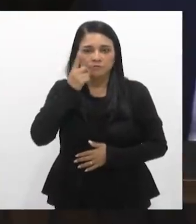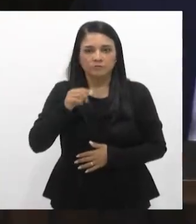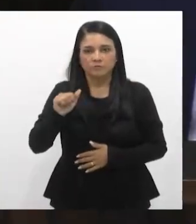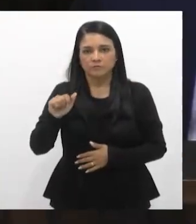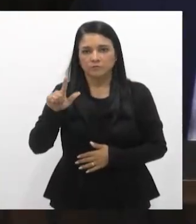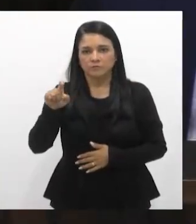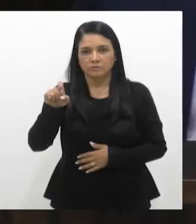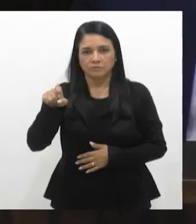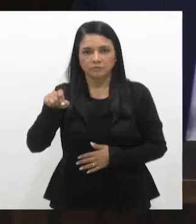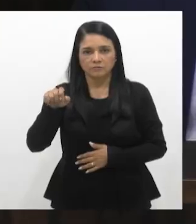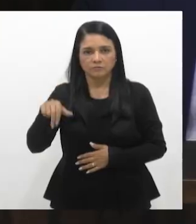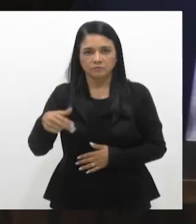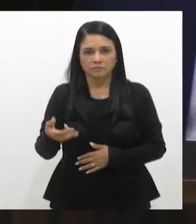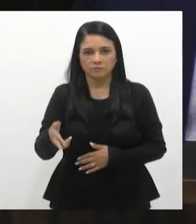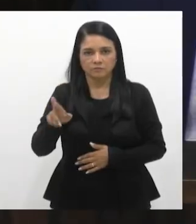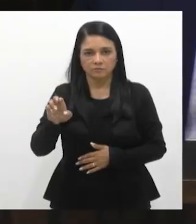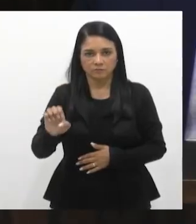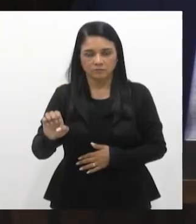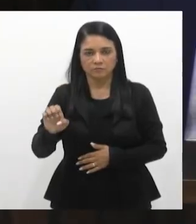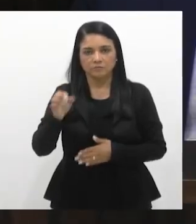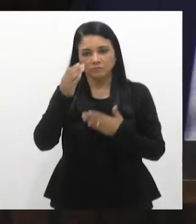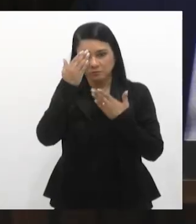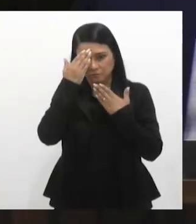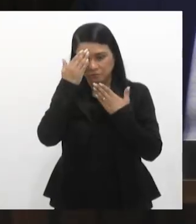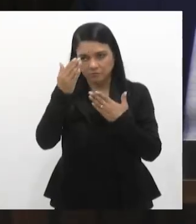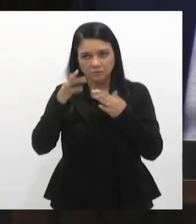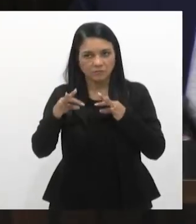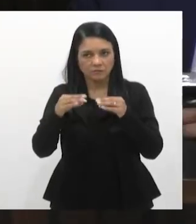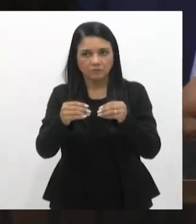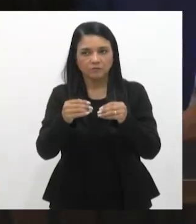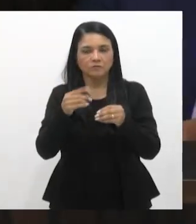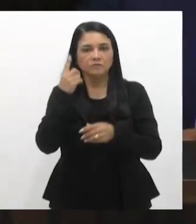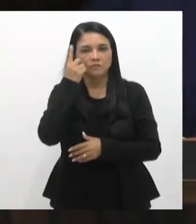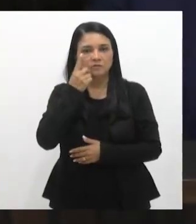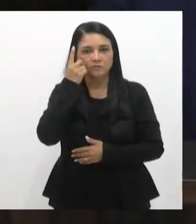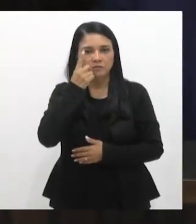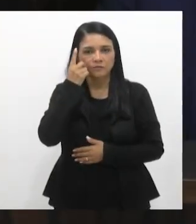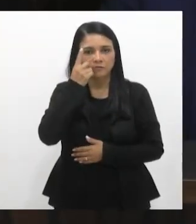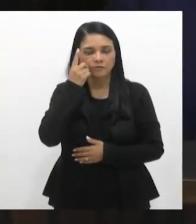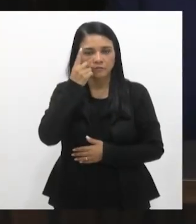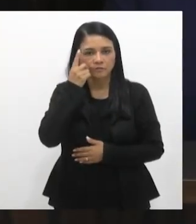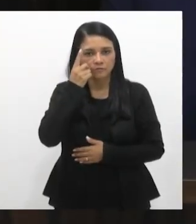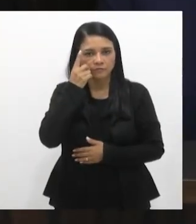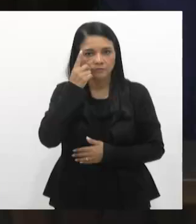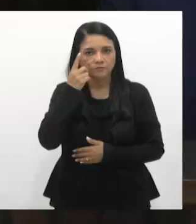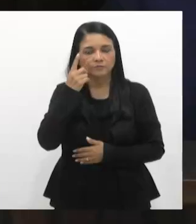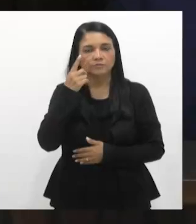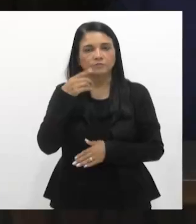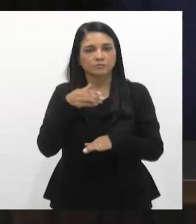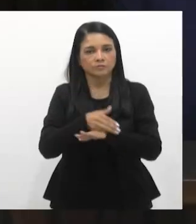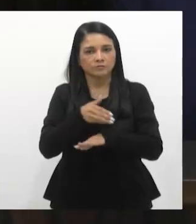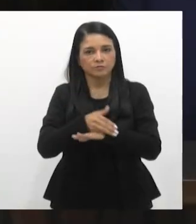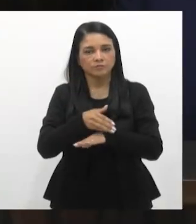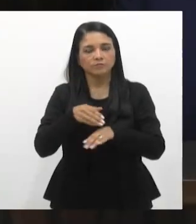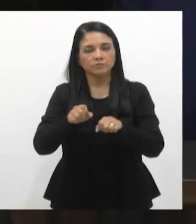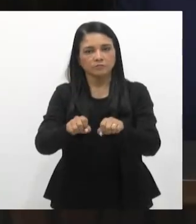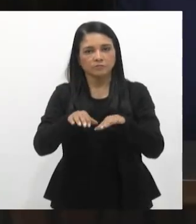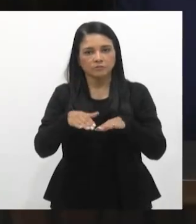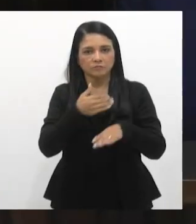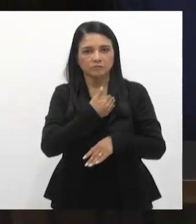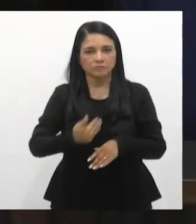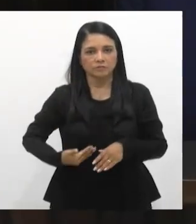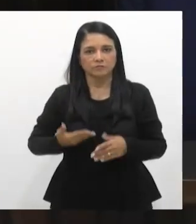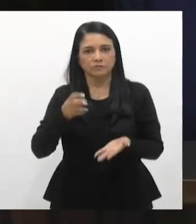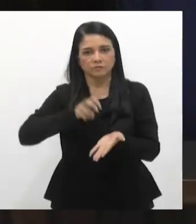Knoploch. Aproveitar aqui para agradecer a todos os deputados que tiveram presente na audiência pública realizada